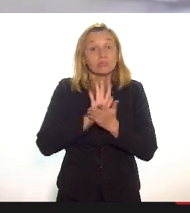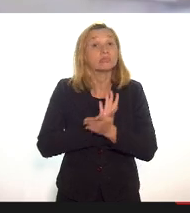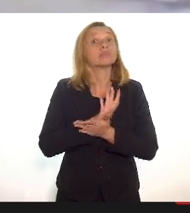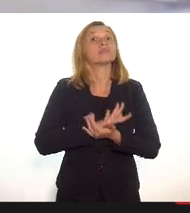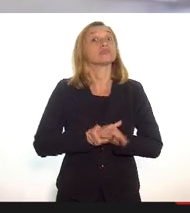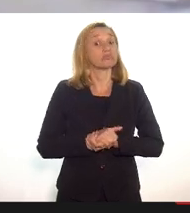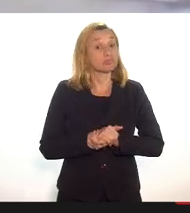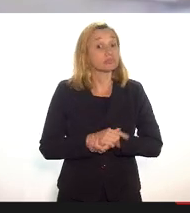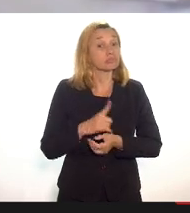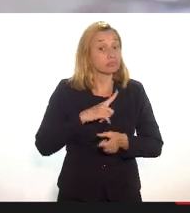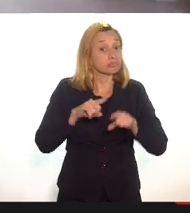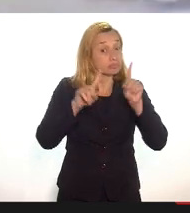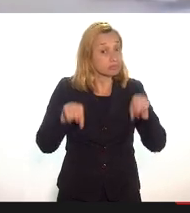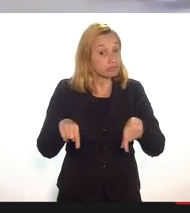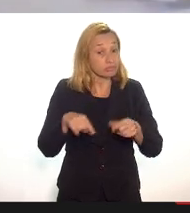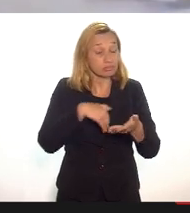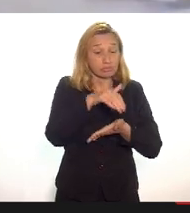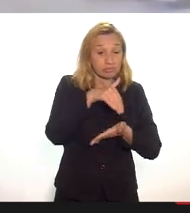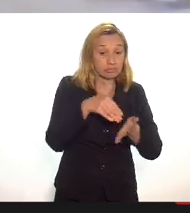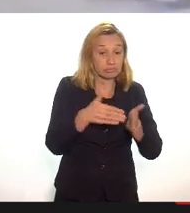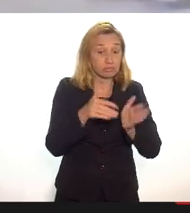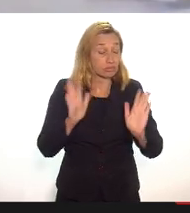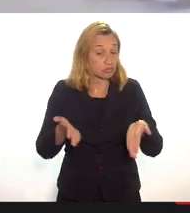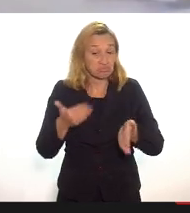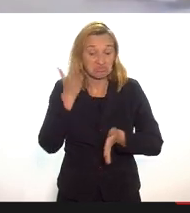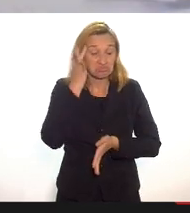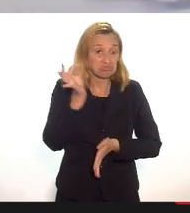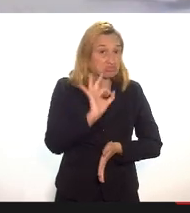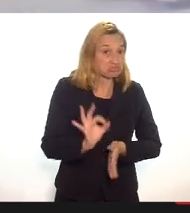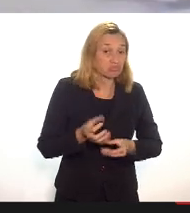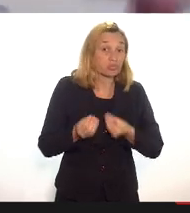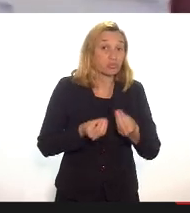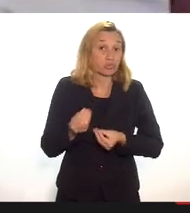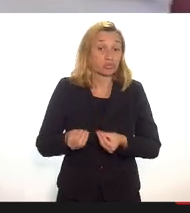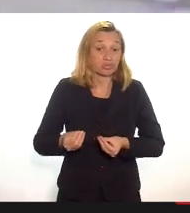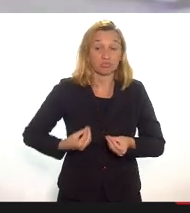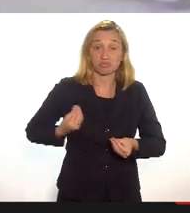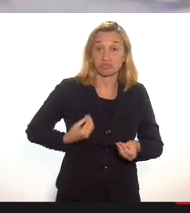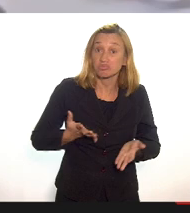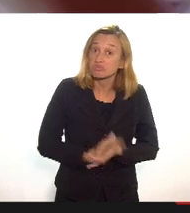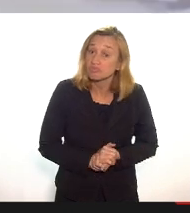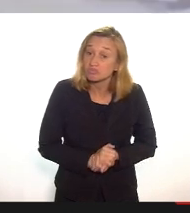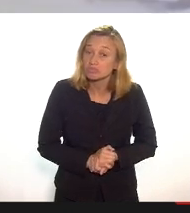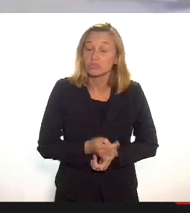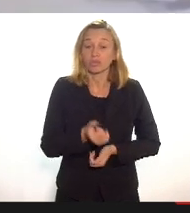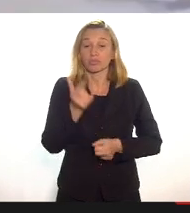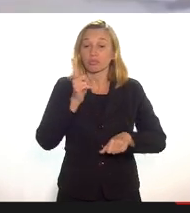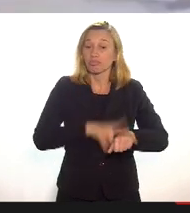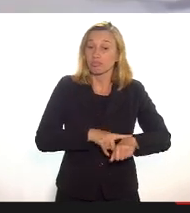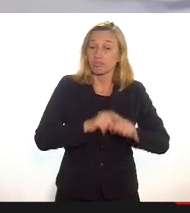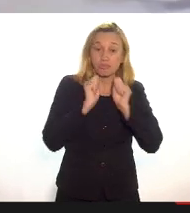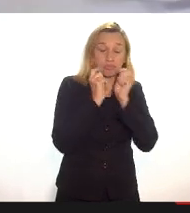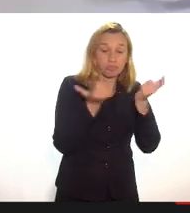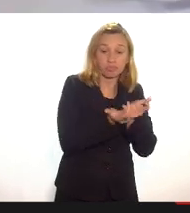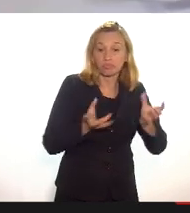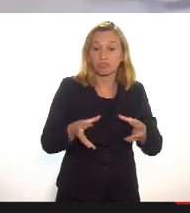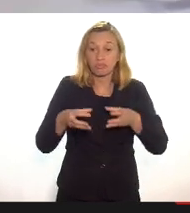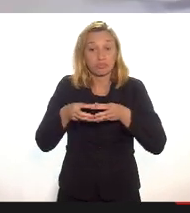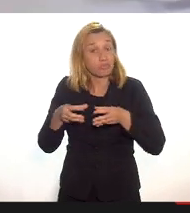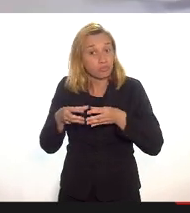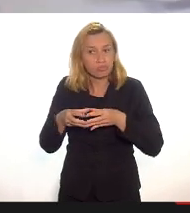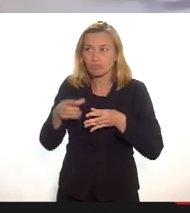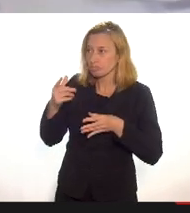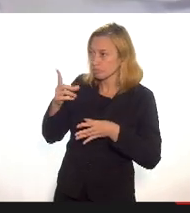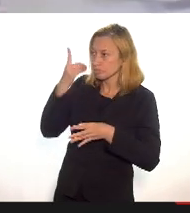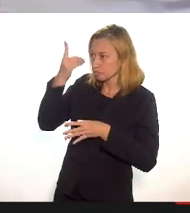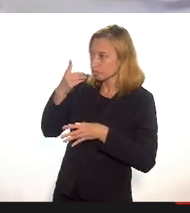temos funcionários que foram demitidos, que até hoje não sabem o que fazer da vida. Tivemos aqui, há pouco tempo, na Assembleia, uma comissão, deputada Regina, você se